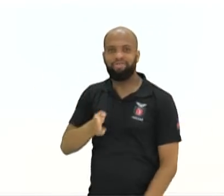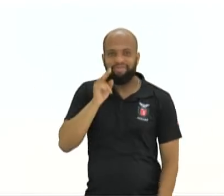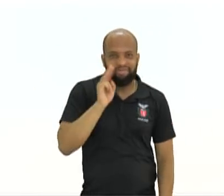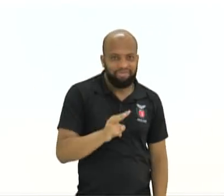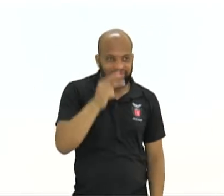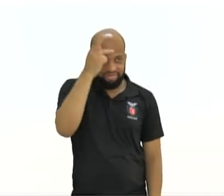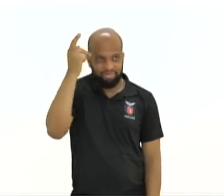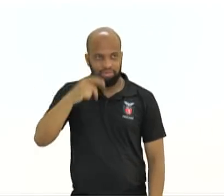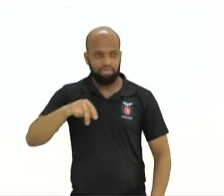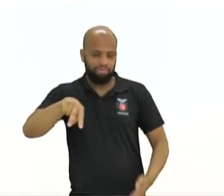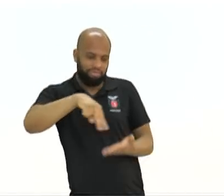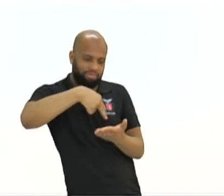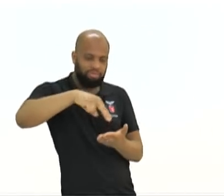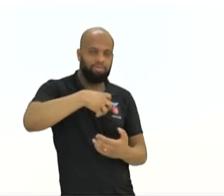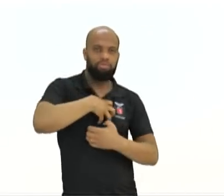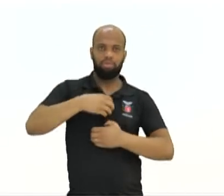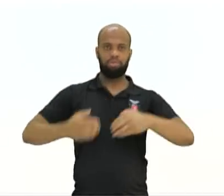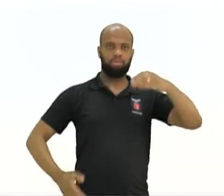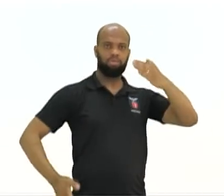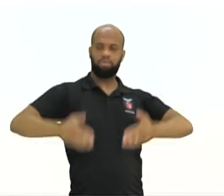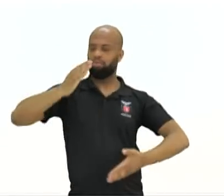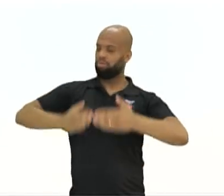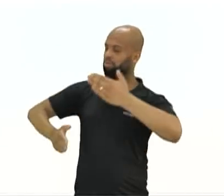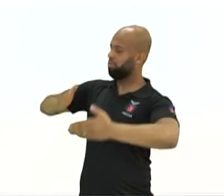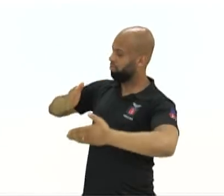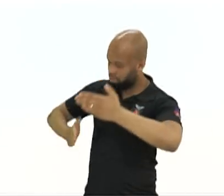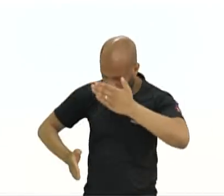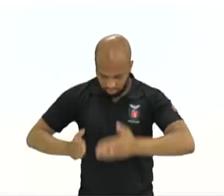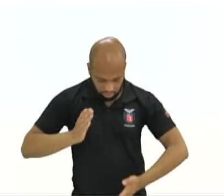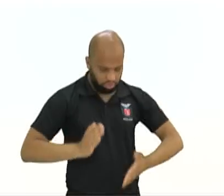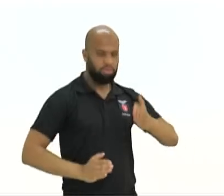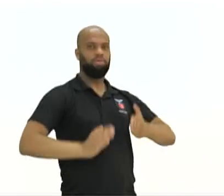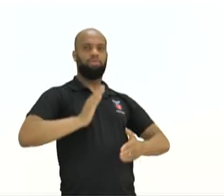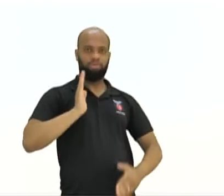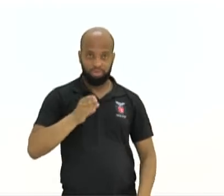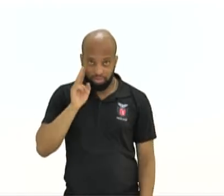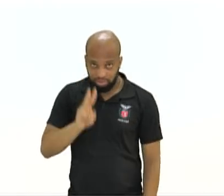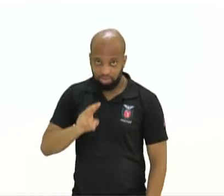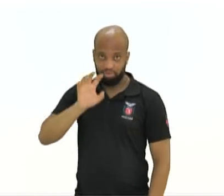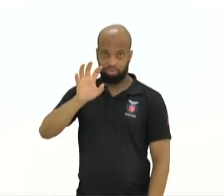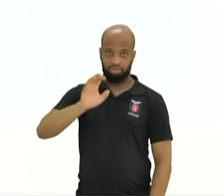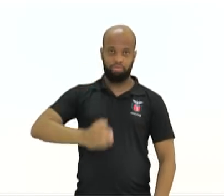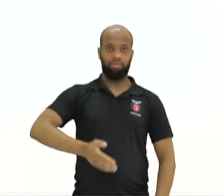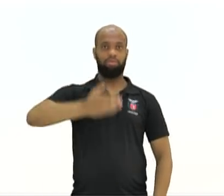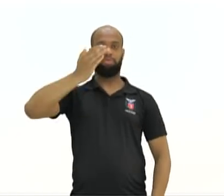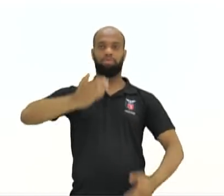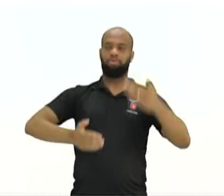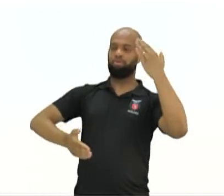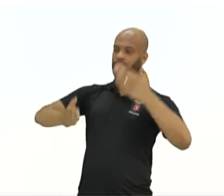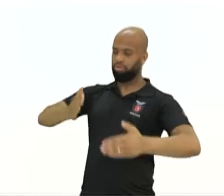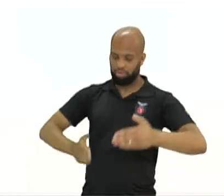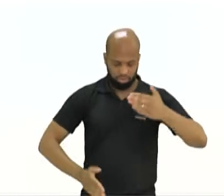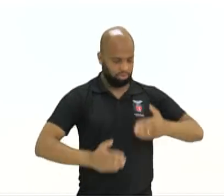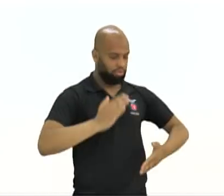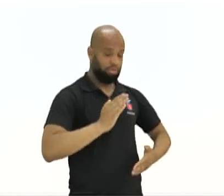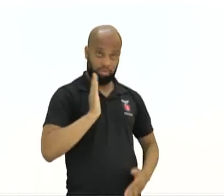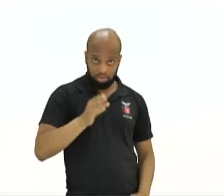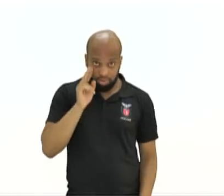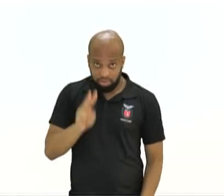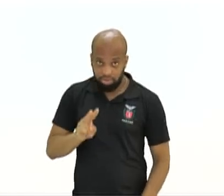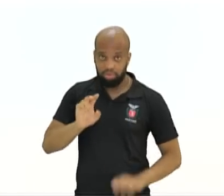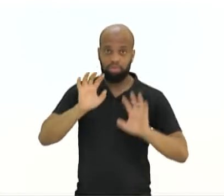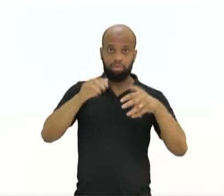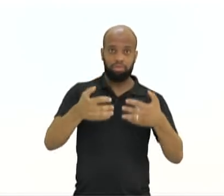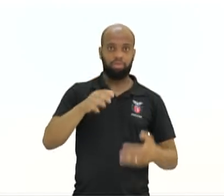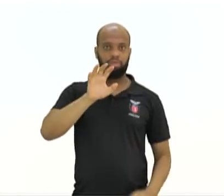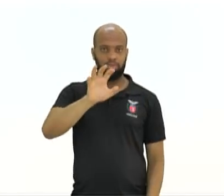Alguém dançando, imitando os movimentos de robô, né? Com o braço para cima, na frente, né? Então essa dança